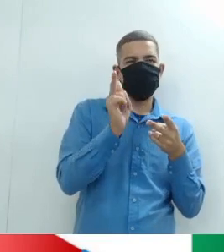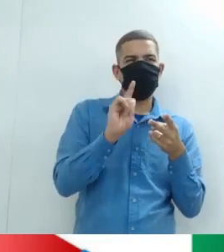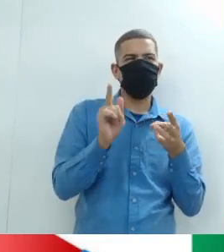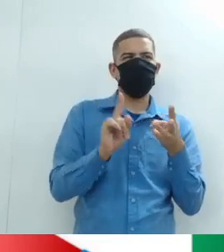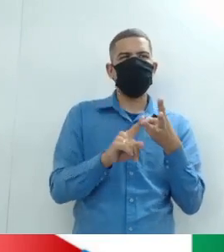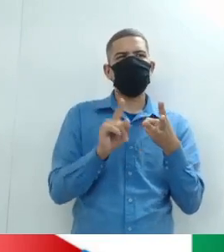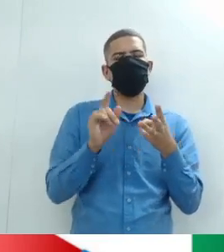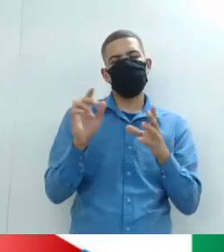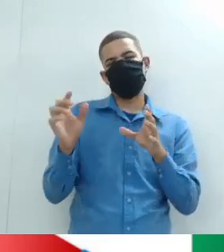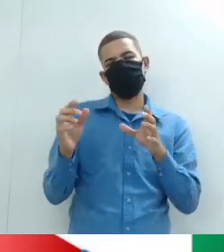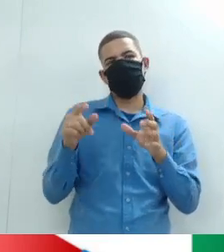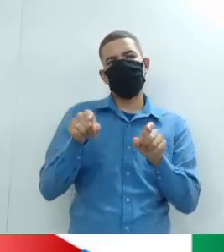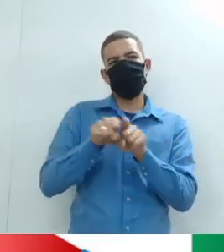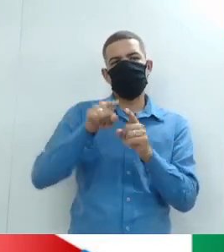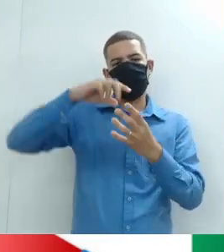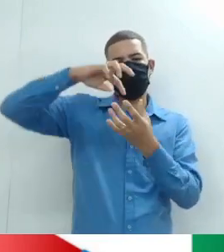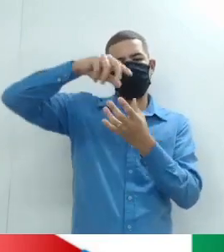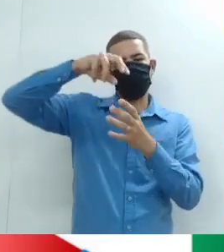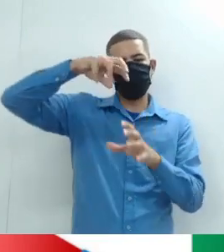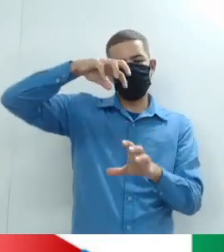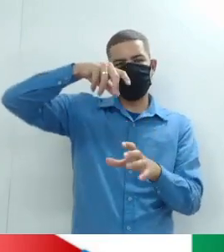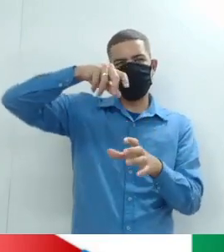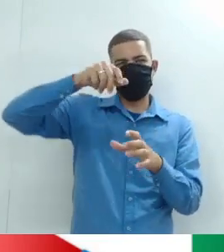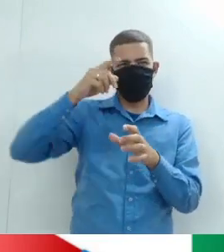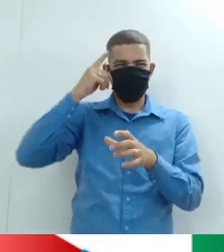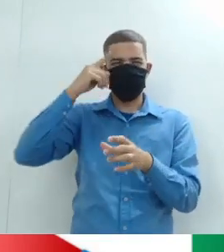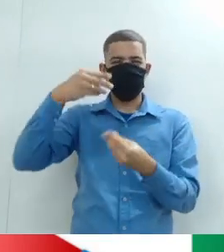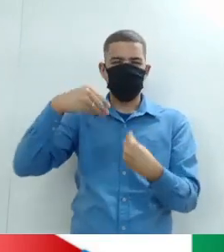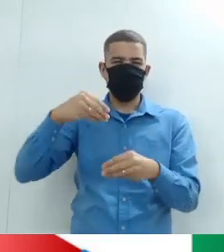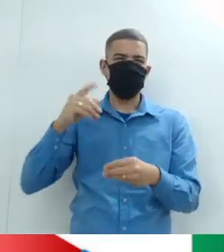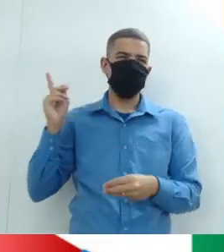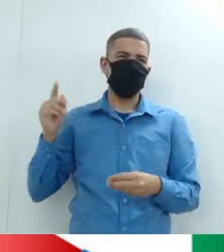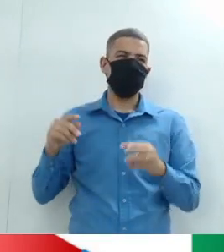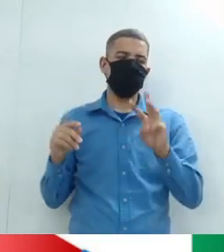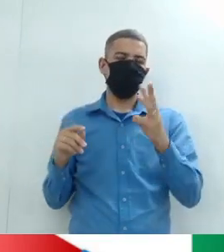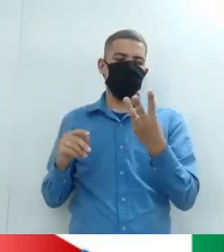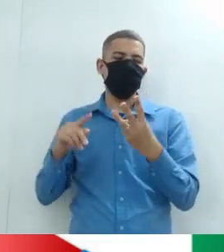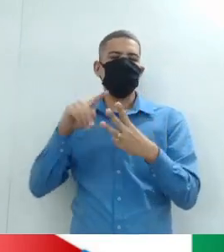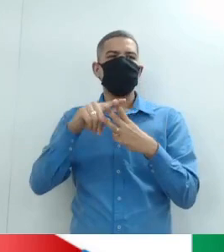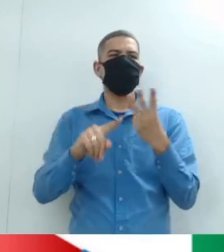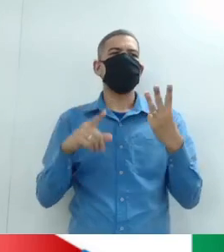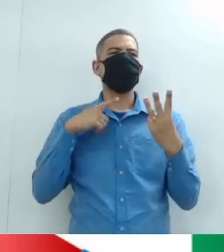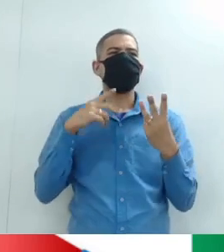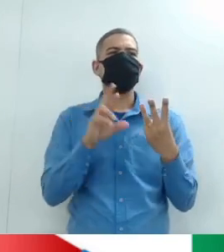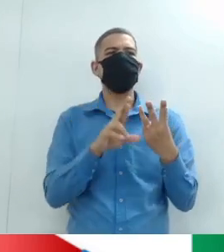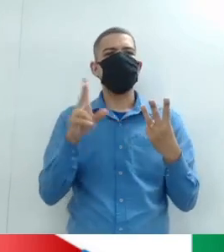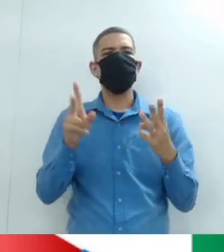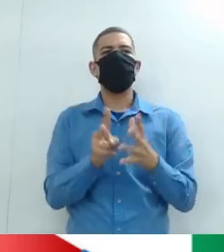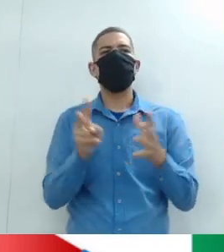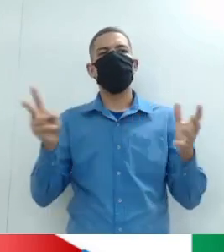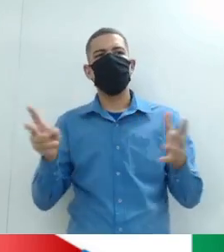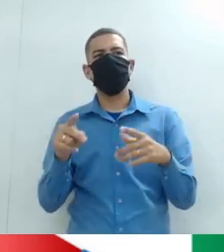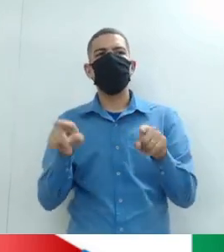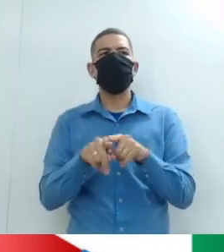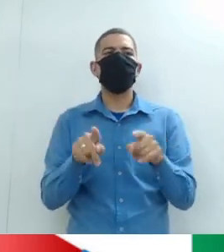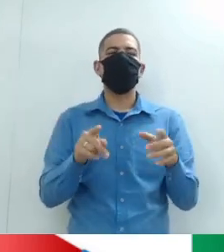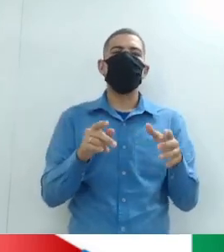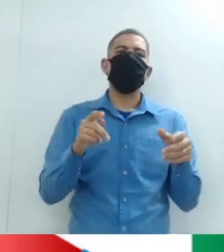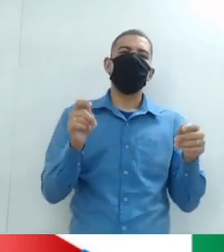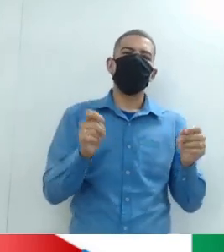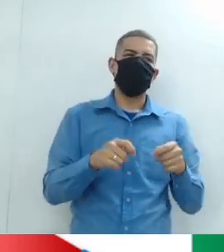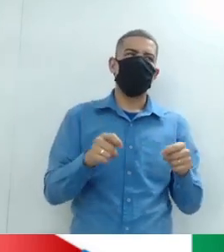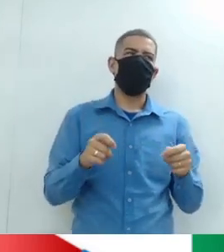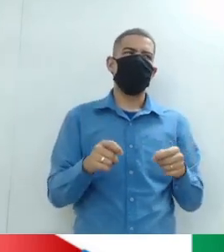alguns em garrafas PET, chamadas garrafas plásticas, tá? Para mostrar a vocês a diferença de volume e capacidade.